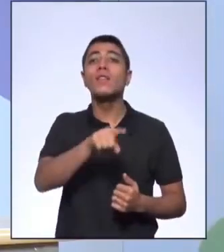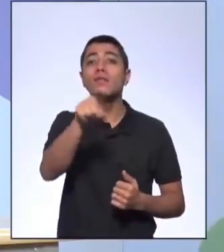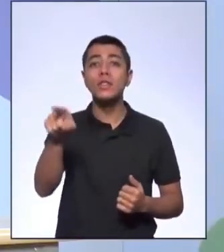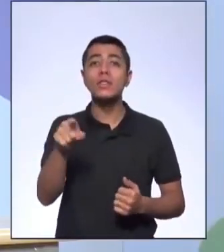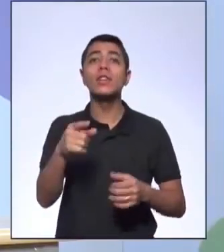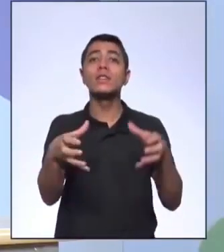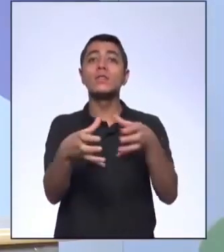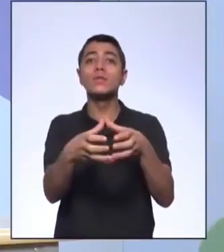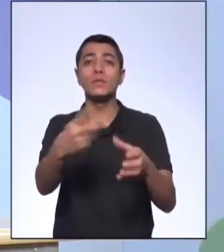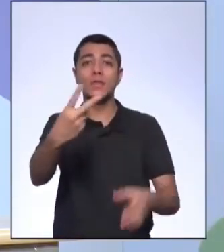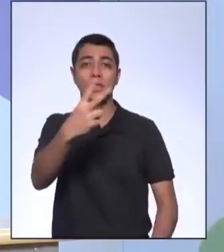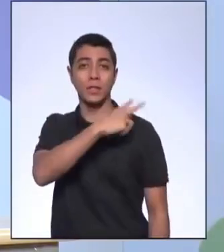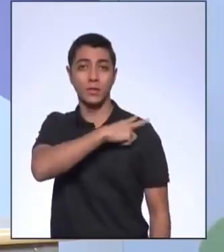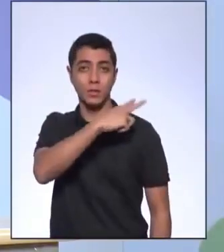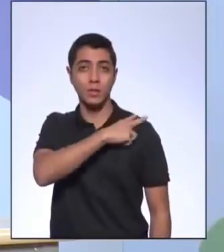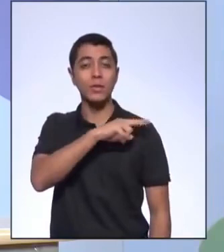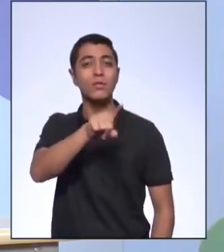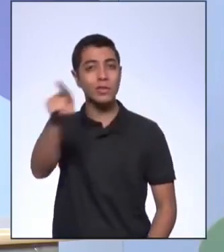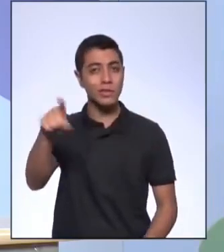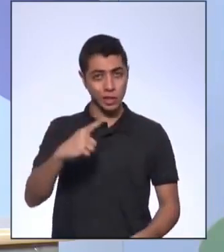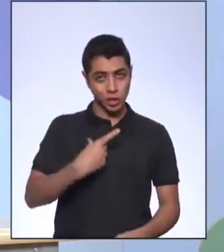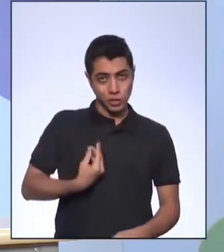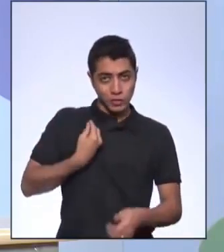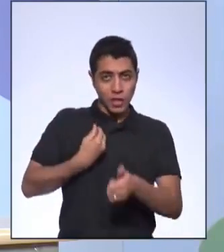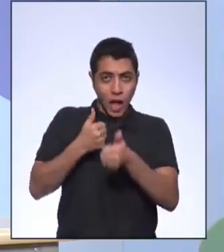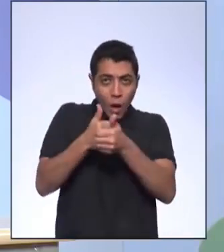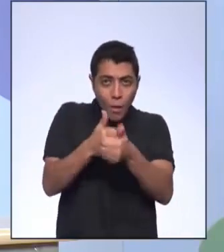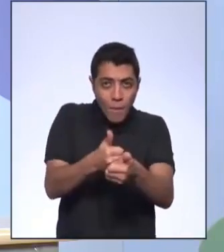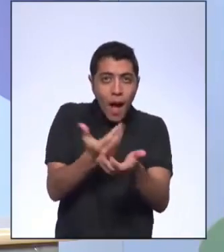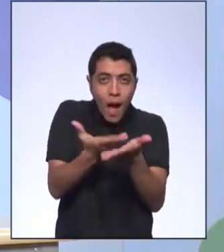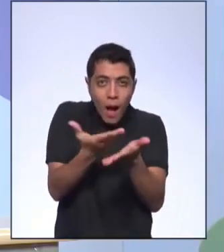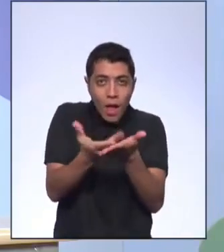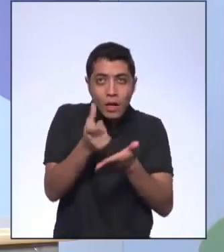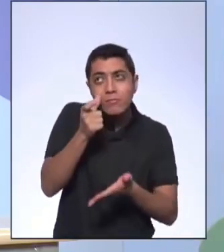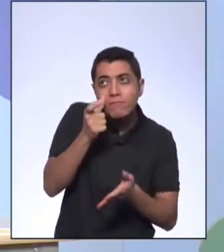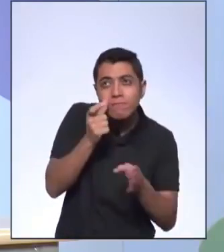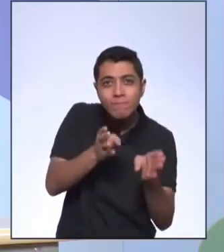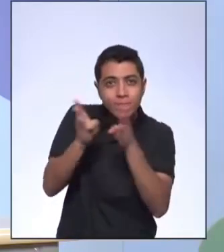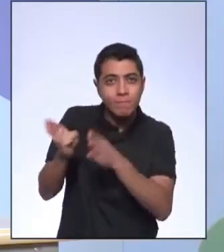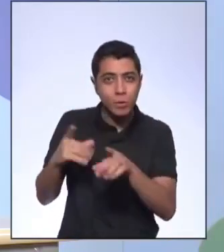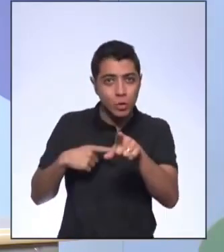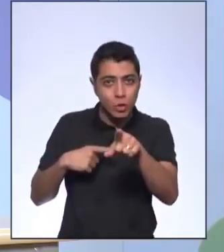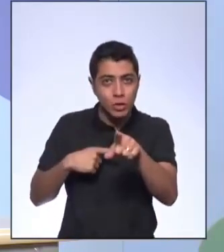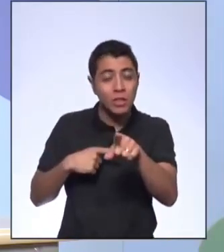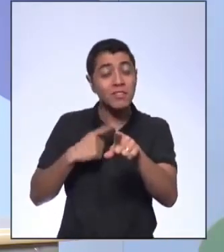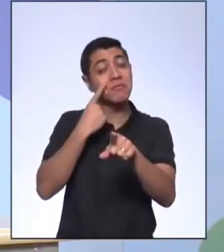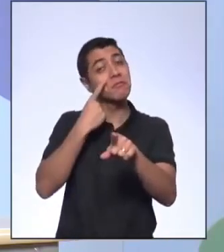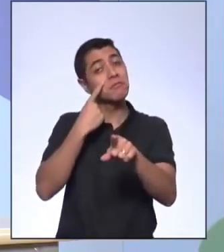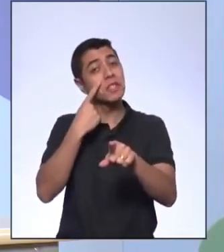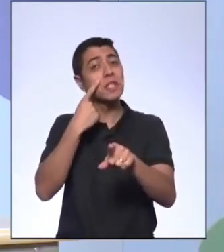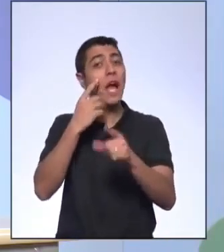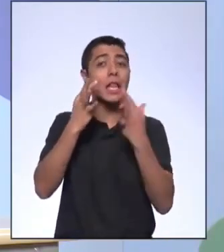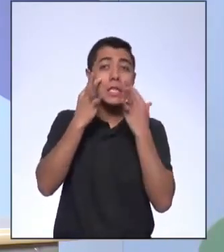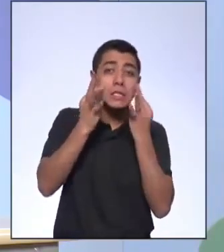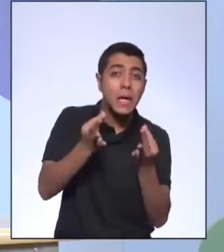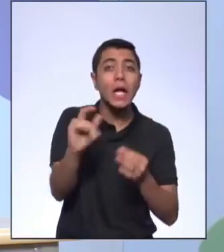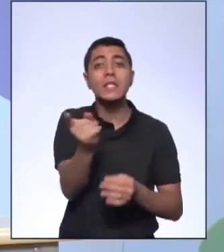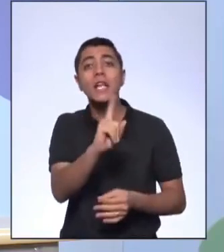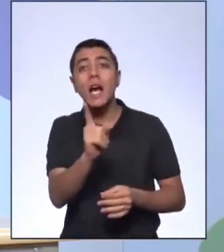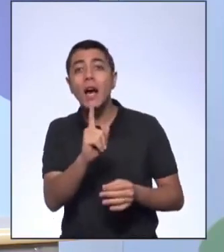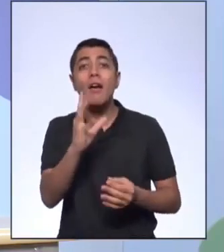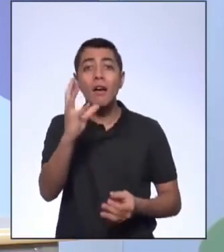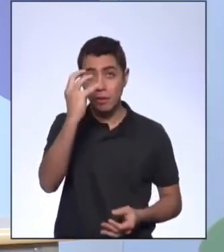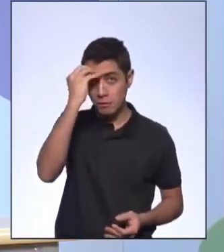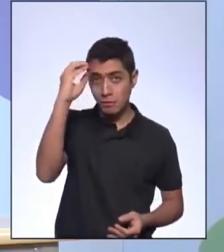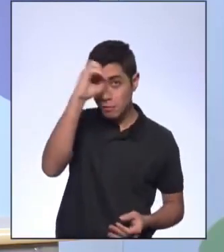estudantes da 2ª série do Ensino Médio estão acompanhando a nossa aula tá na casa a gente aferir aí o que vocês estão absorvendo da aula de